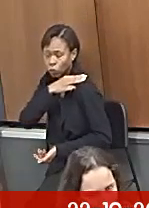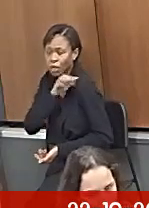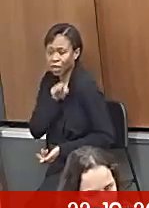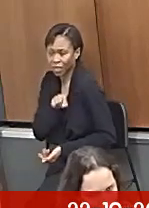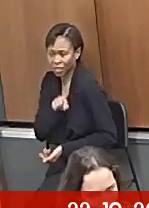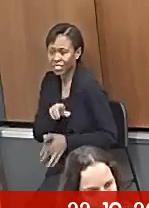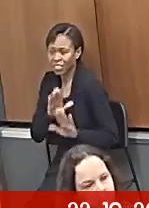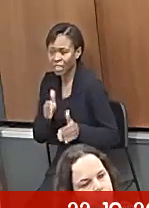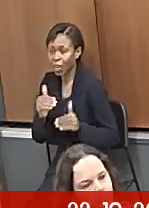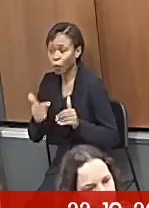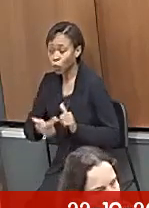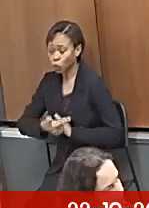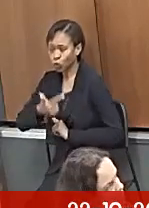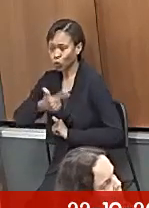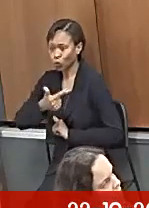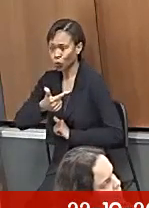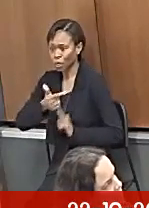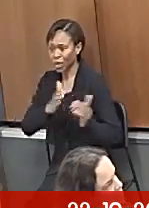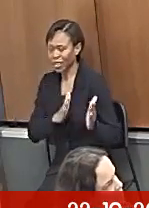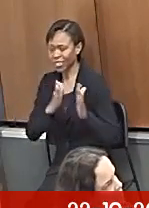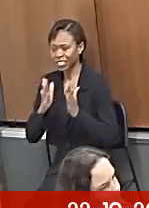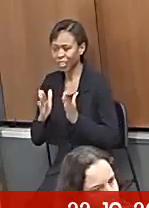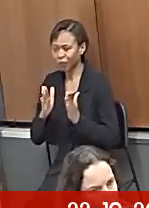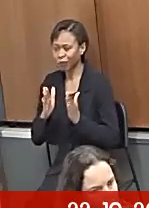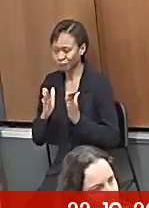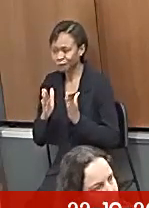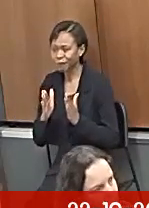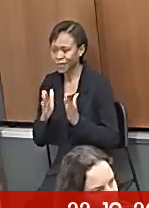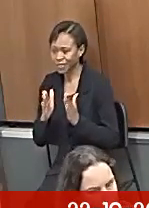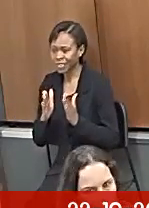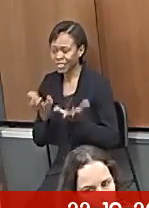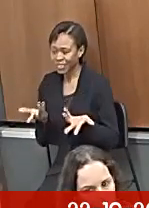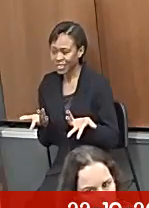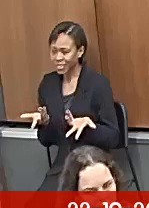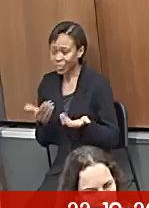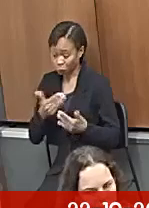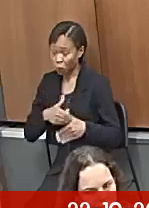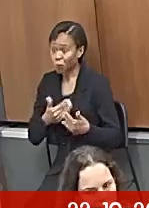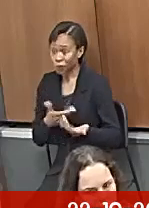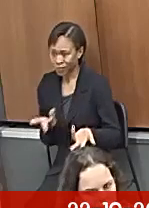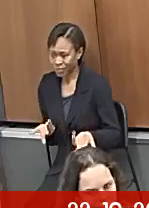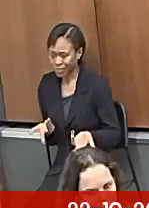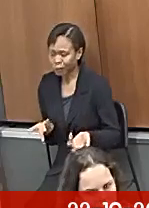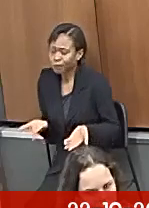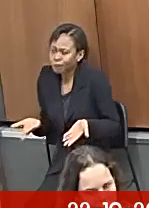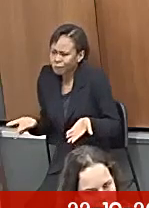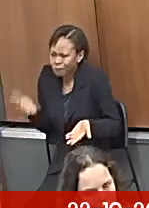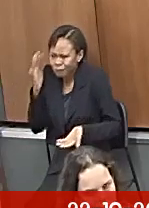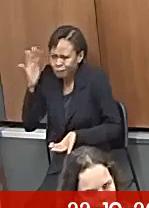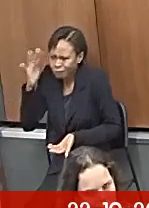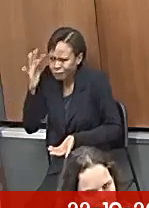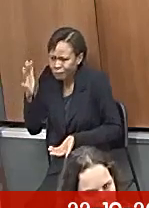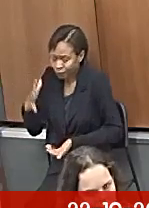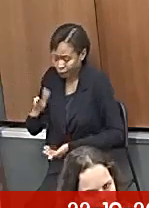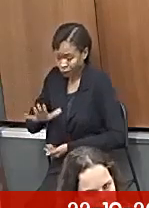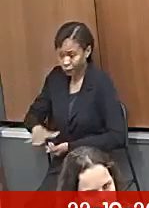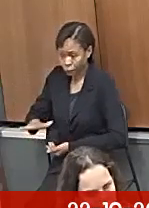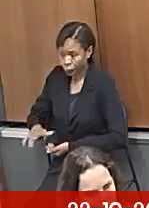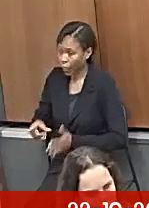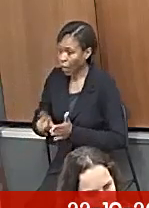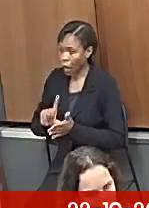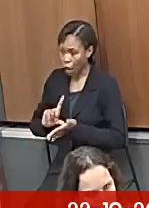da OBMEP. Então, você imagina uma criança que, quando eu tive o diagnóstico,